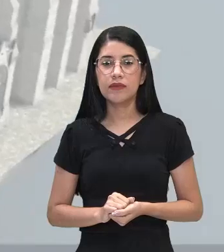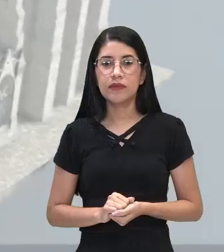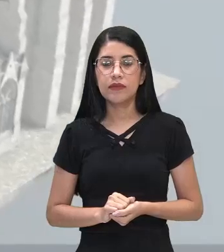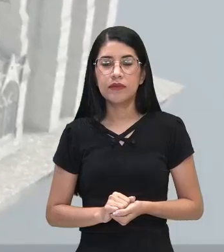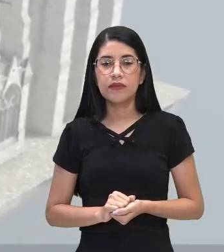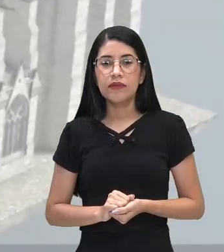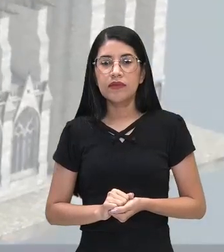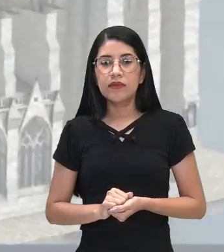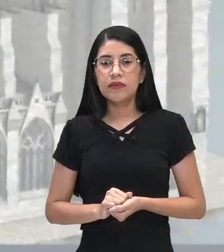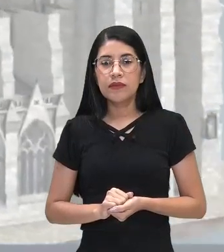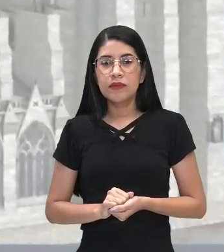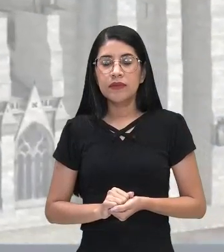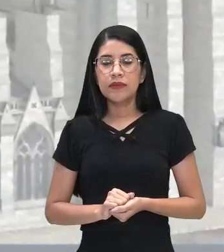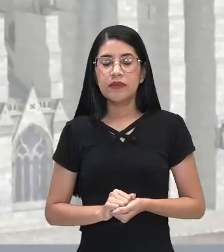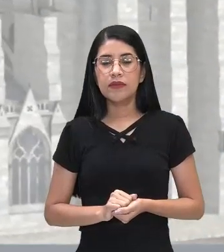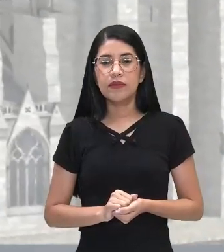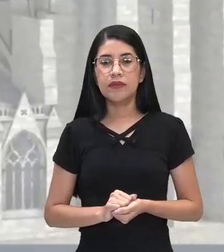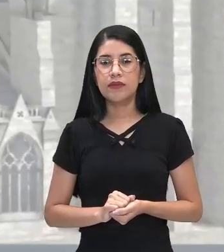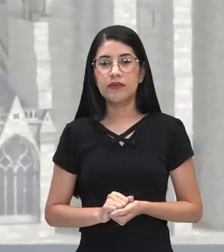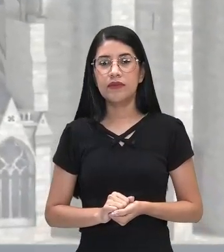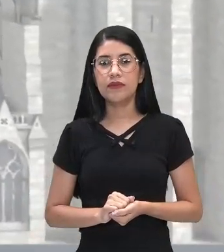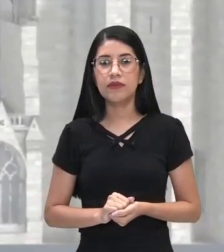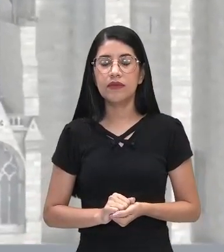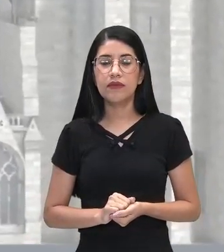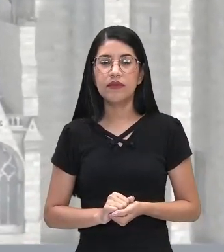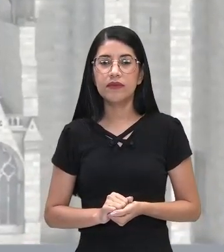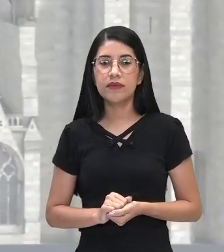Certo? E